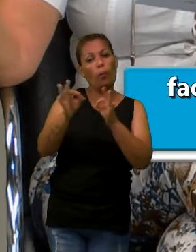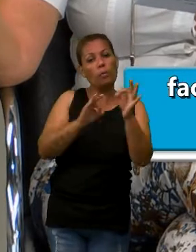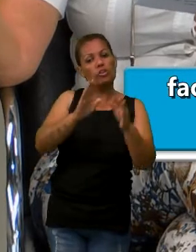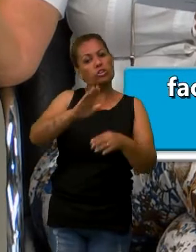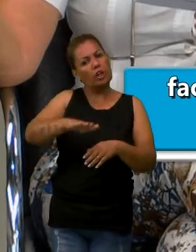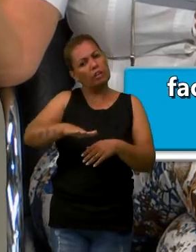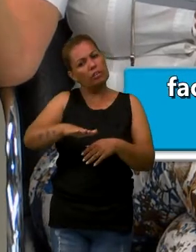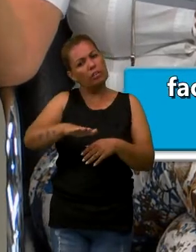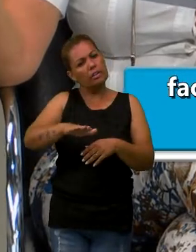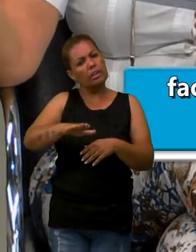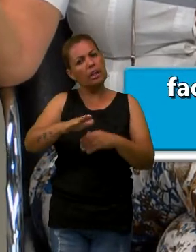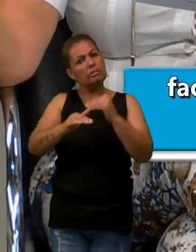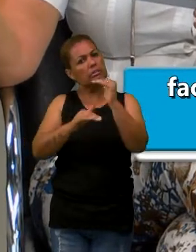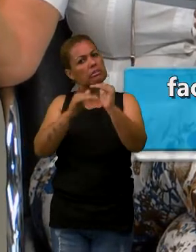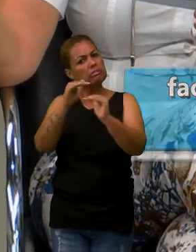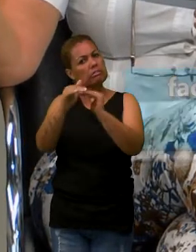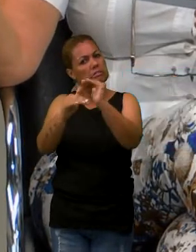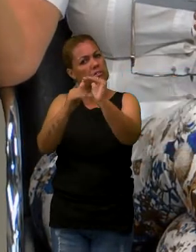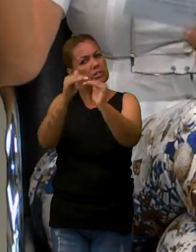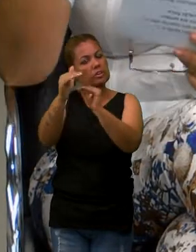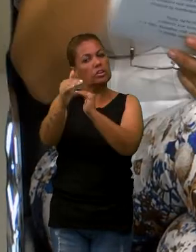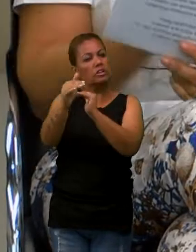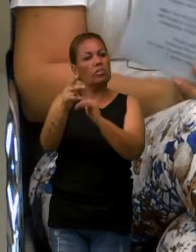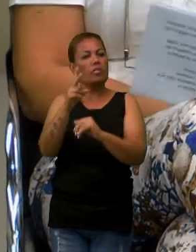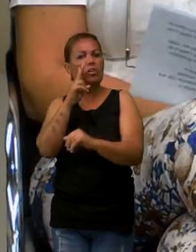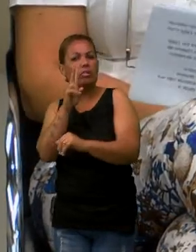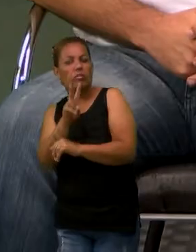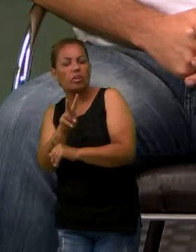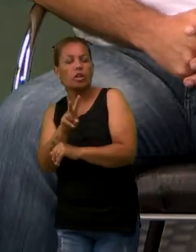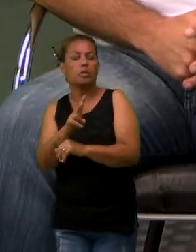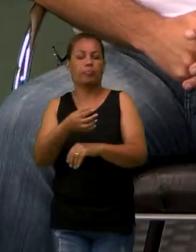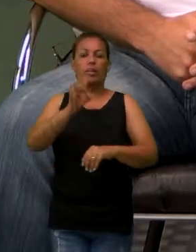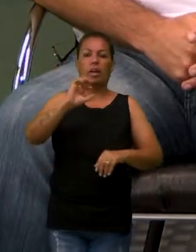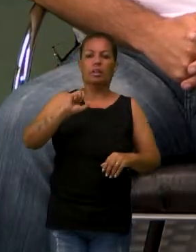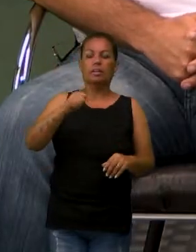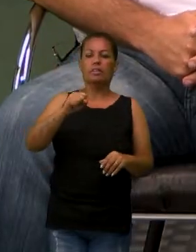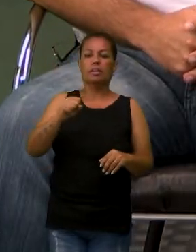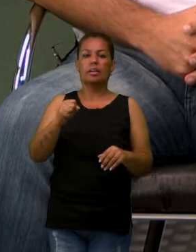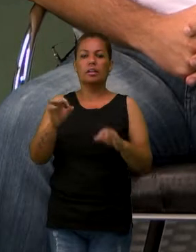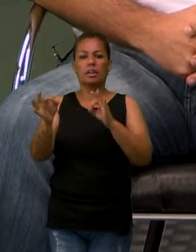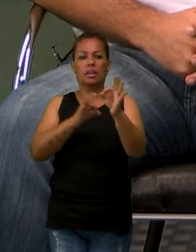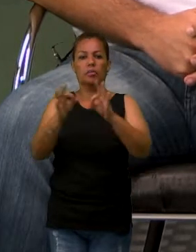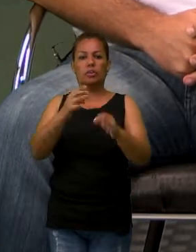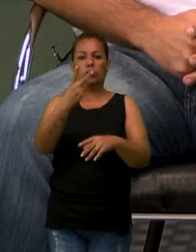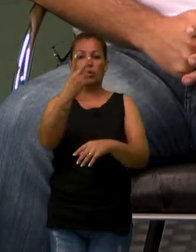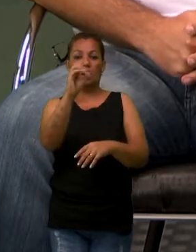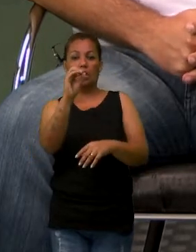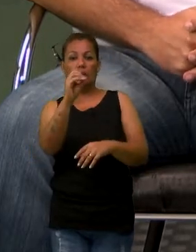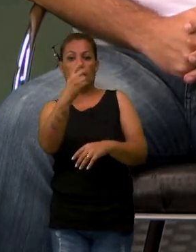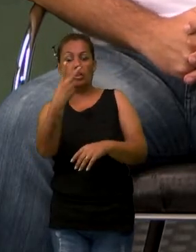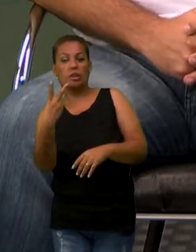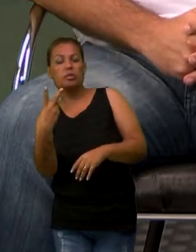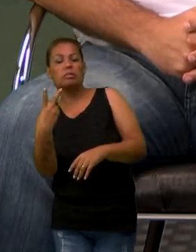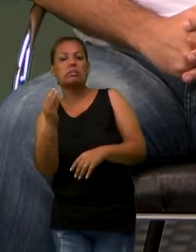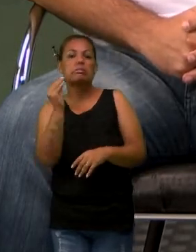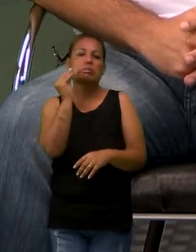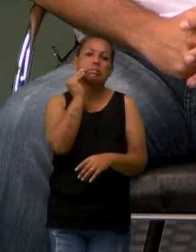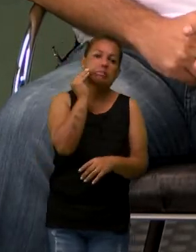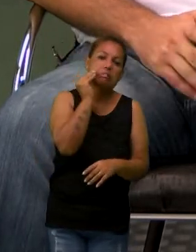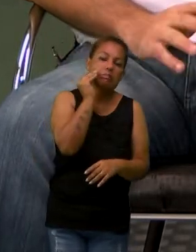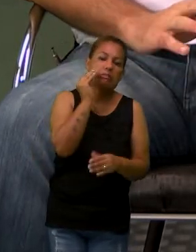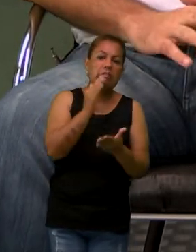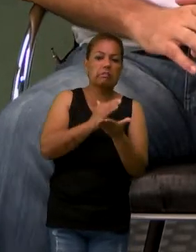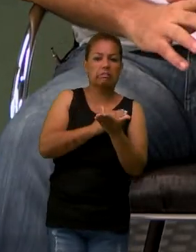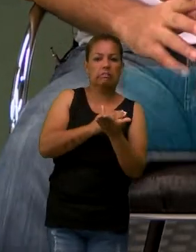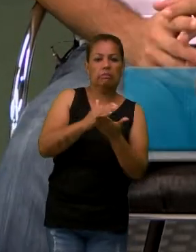que estão desenvolvendo lá que eu tava olhando a isso na verdade em 2002 que a gente tenta é da iniciação